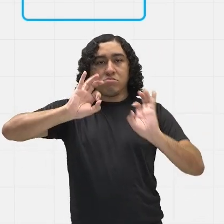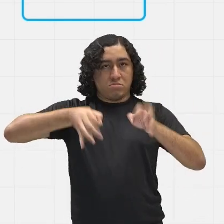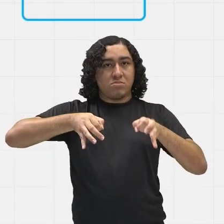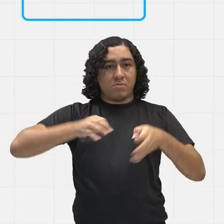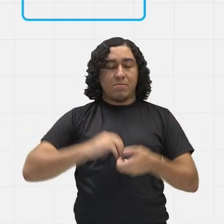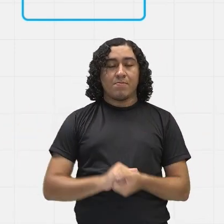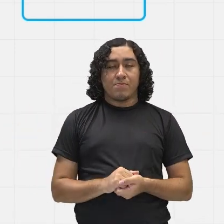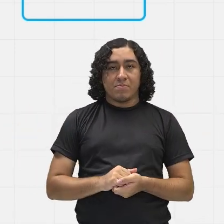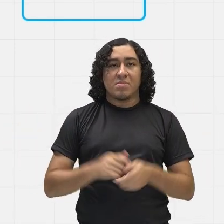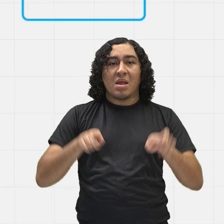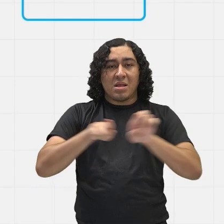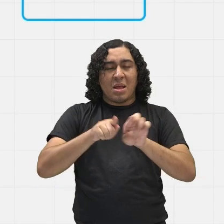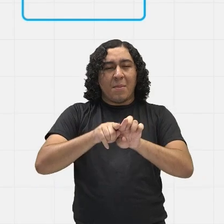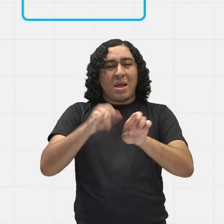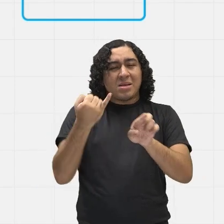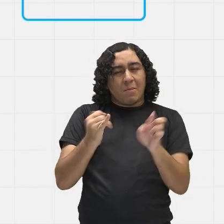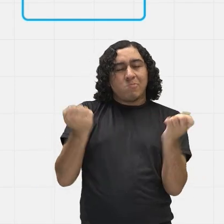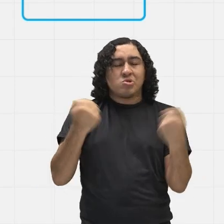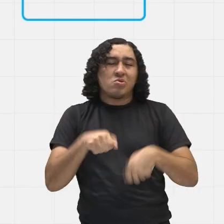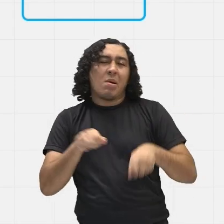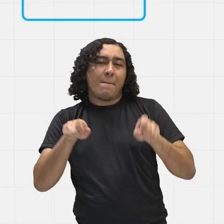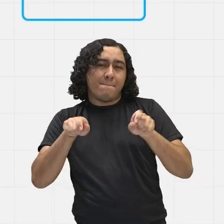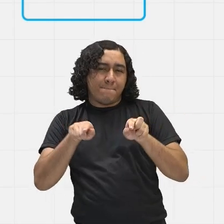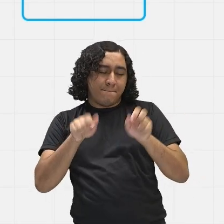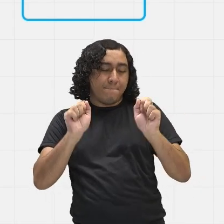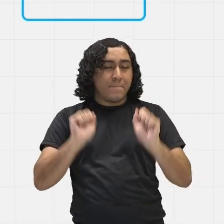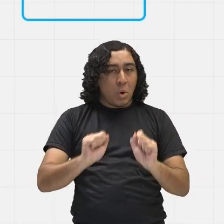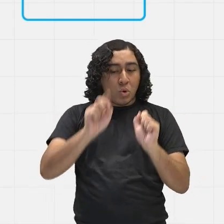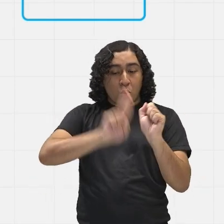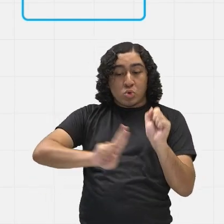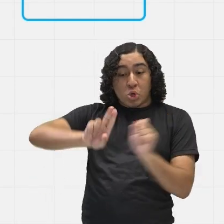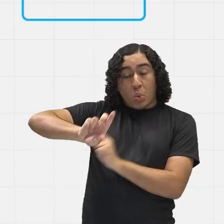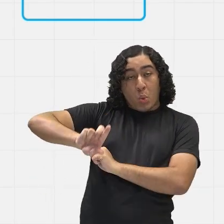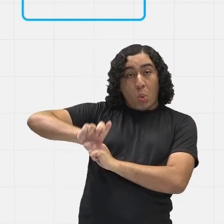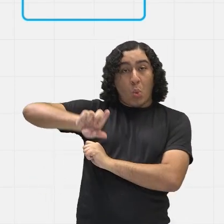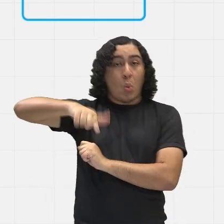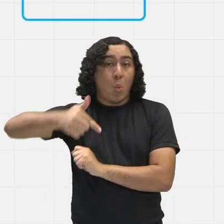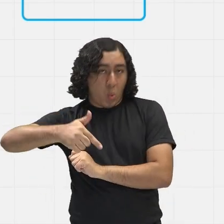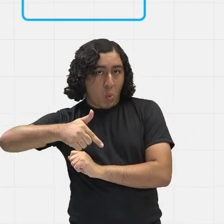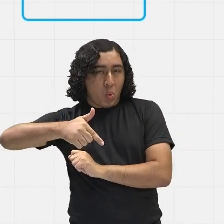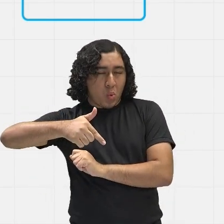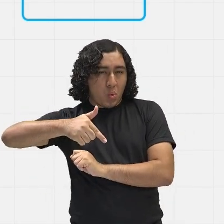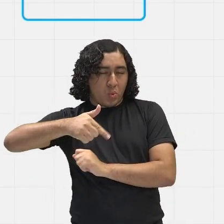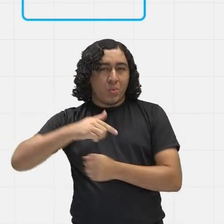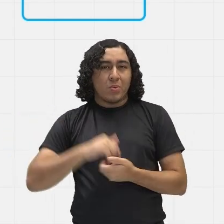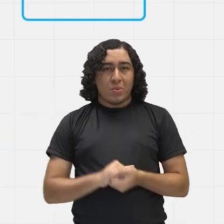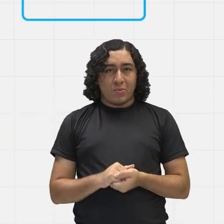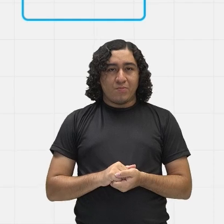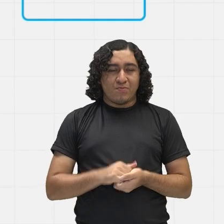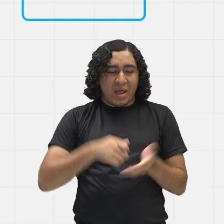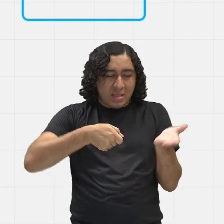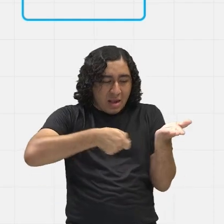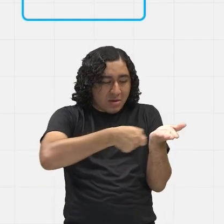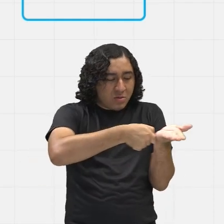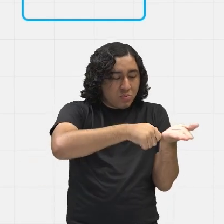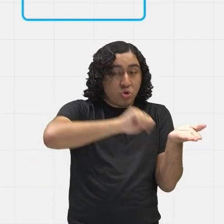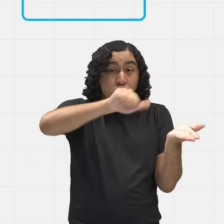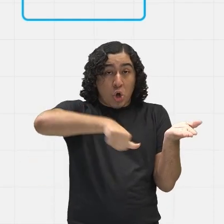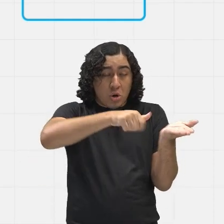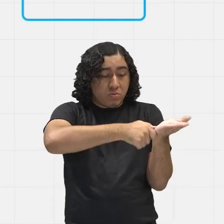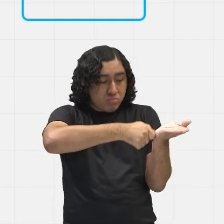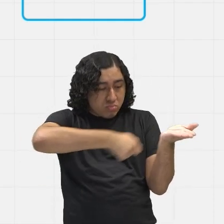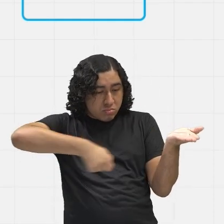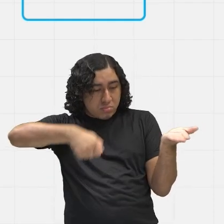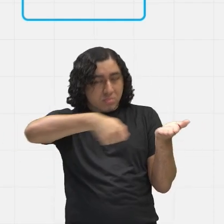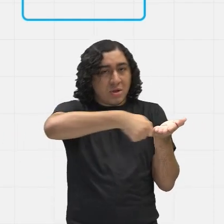Se possível, também o senhor pode testar esse cabo em outra entrada compatível, seja uma entrada USB ou